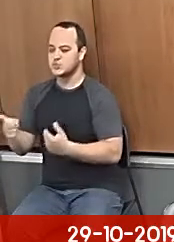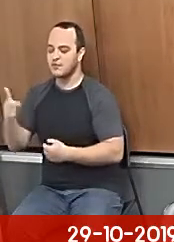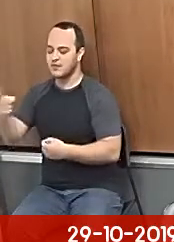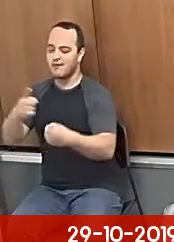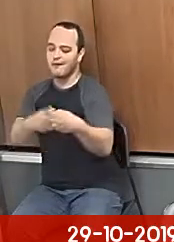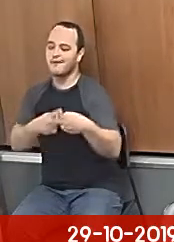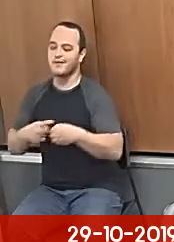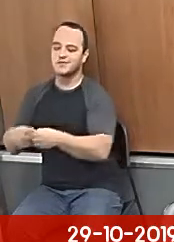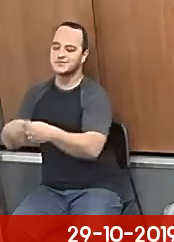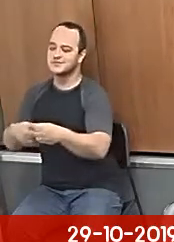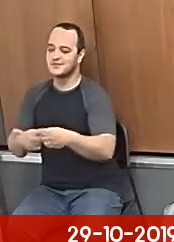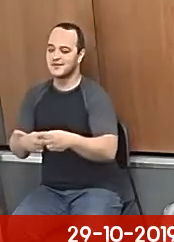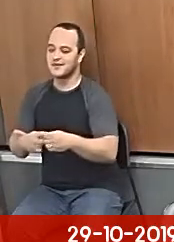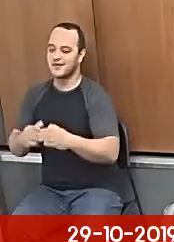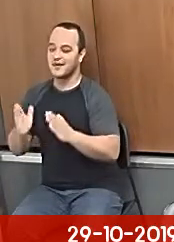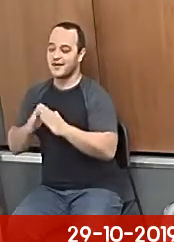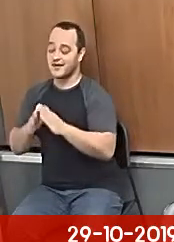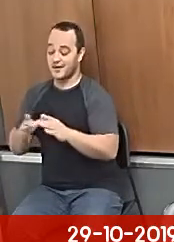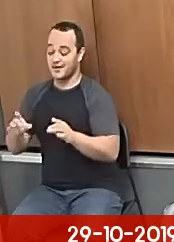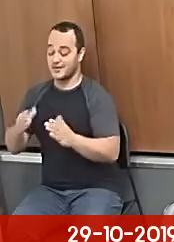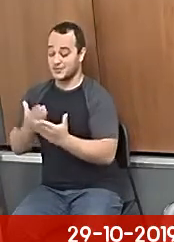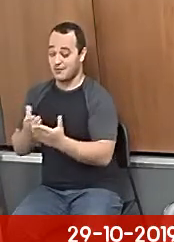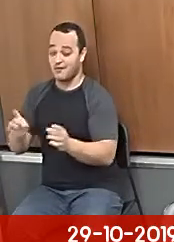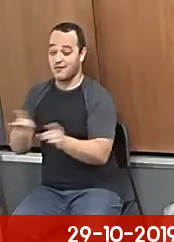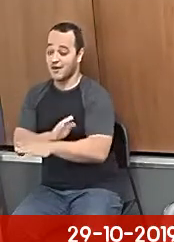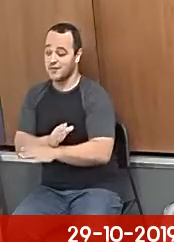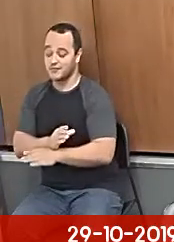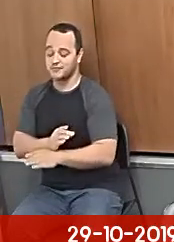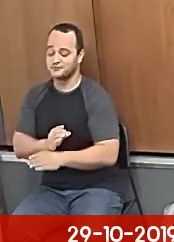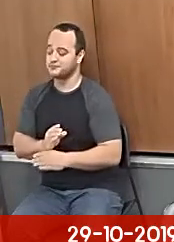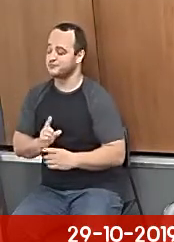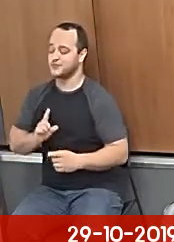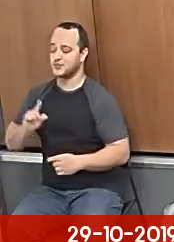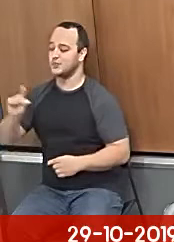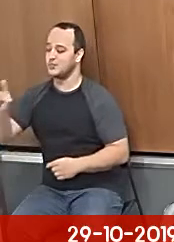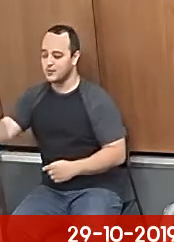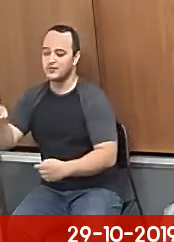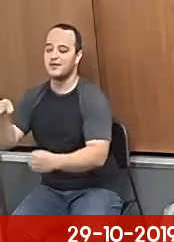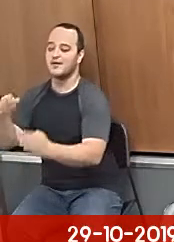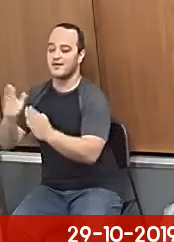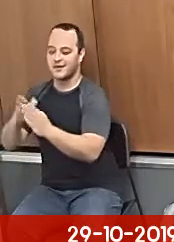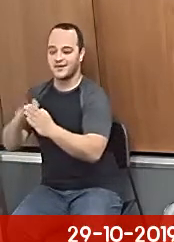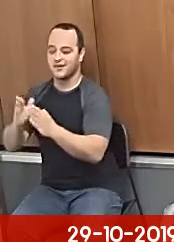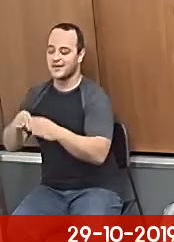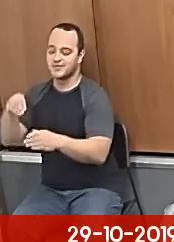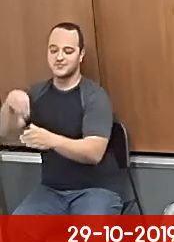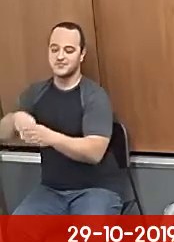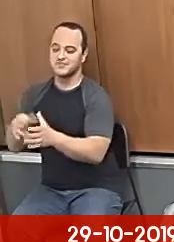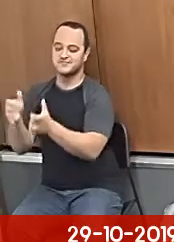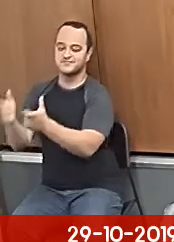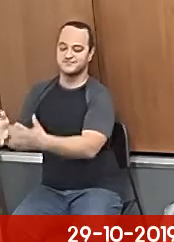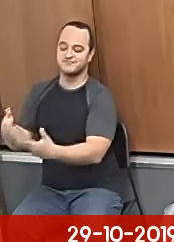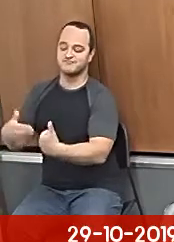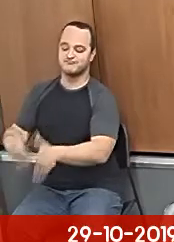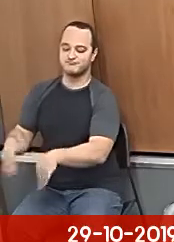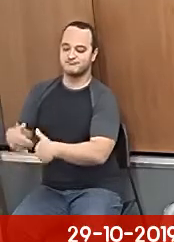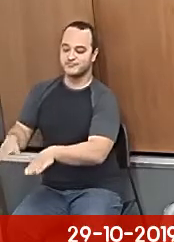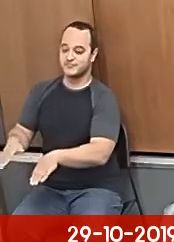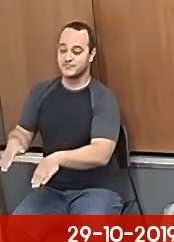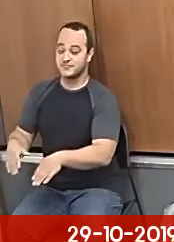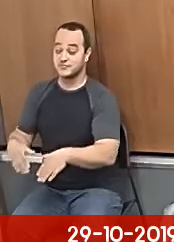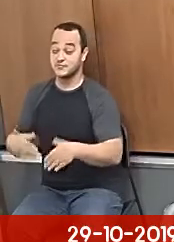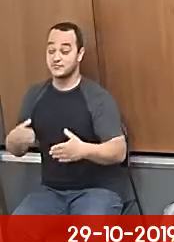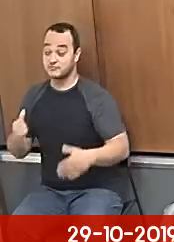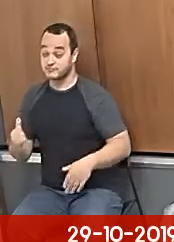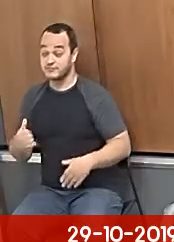da escola e fica guardado dentro de casa. Era uma chance das escolas verem a